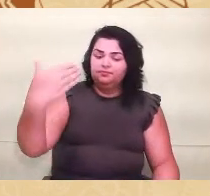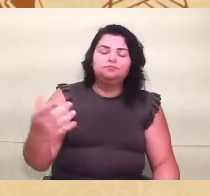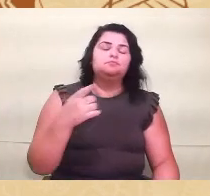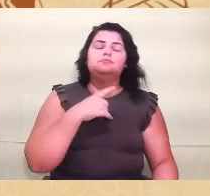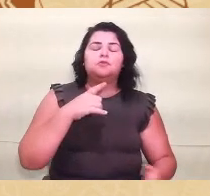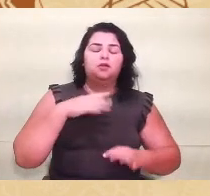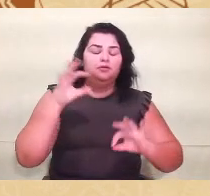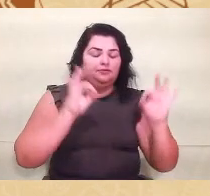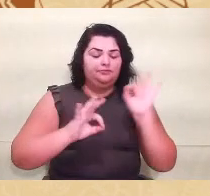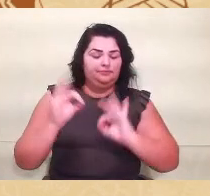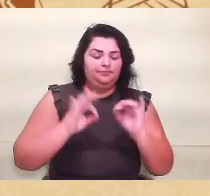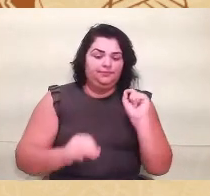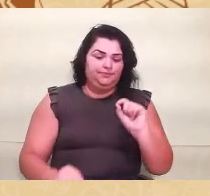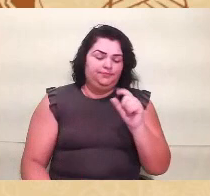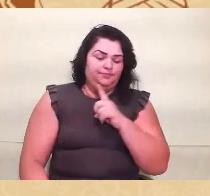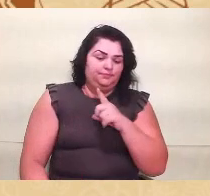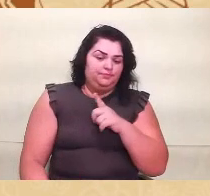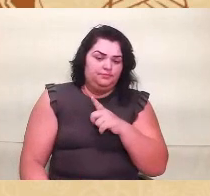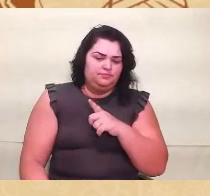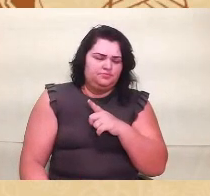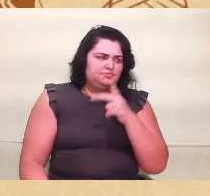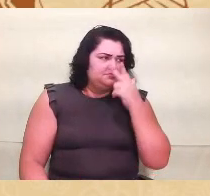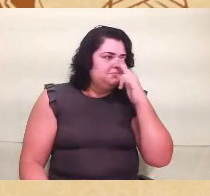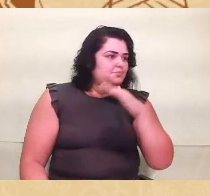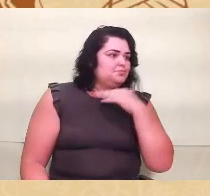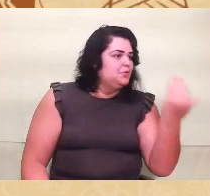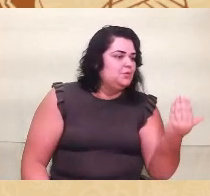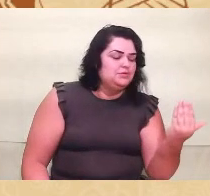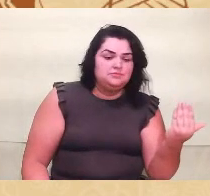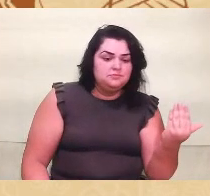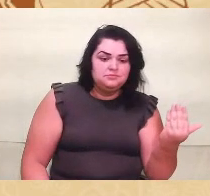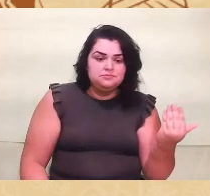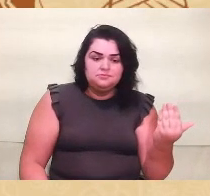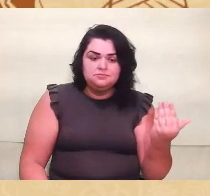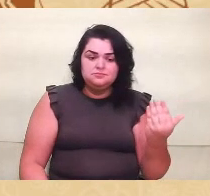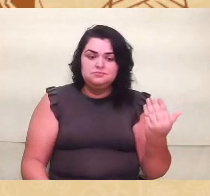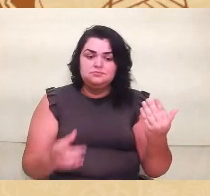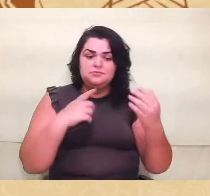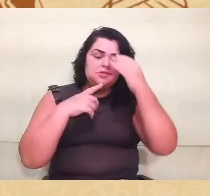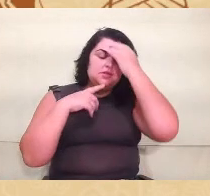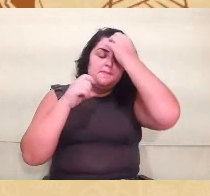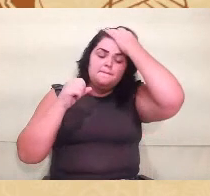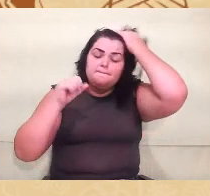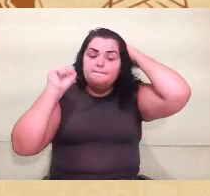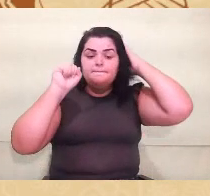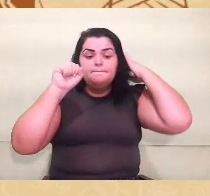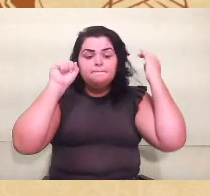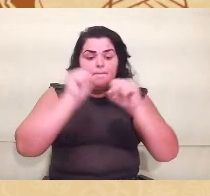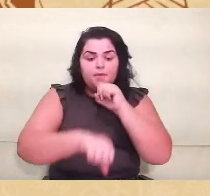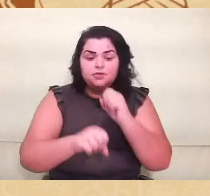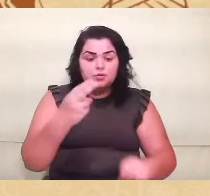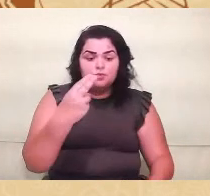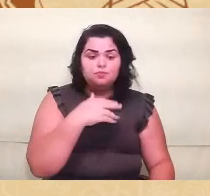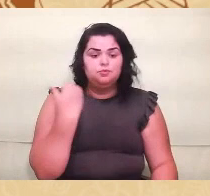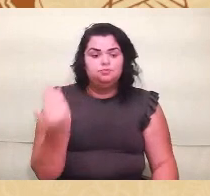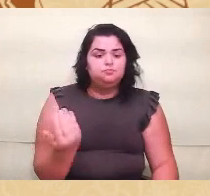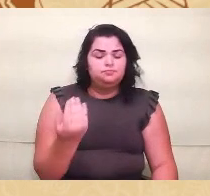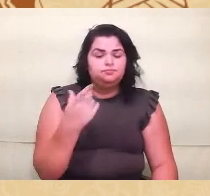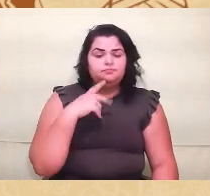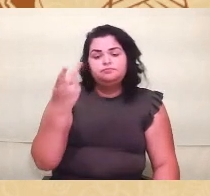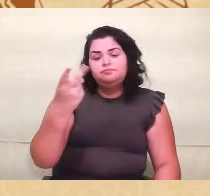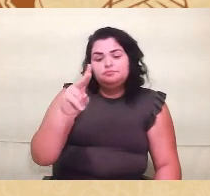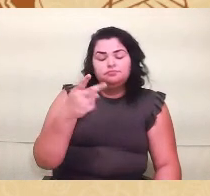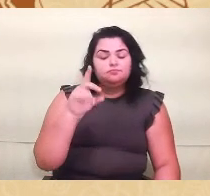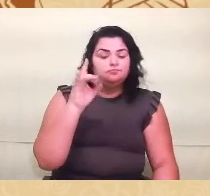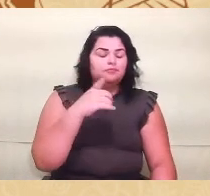negociação? Então, morre. Ou você etnocida ou você mata. É aí que estão as razões, porque nós temos